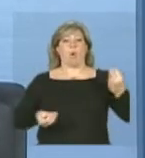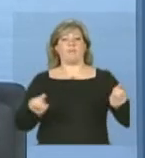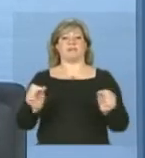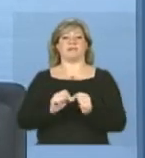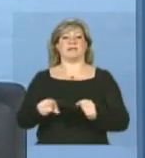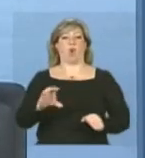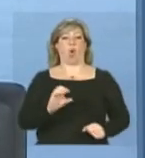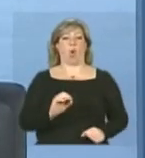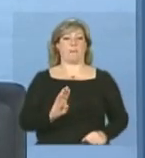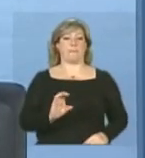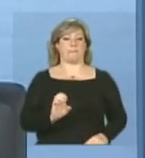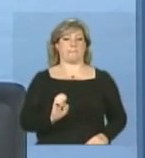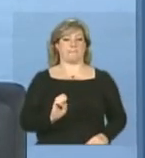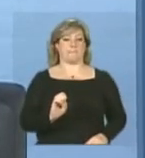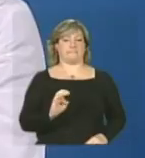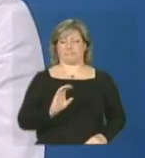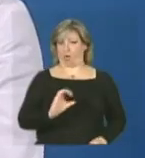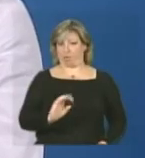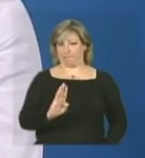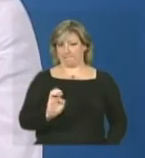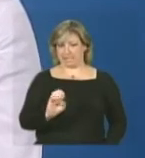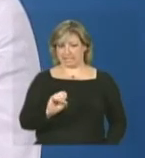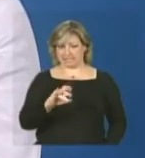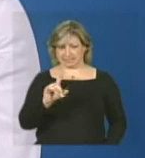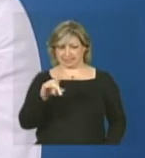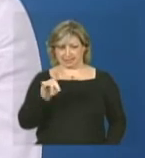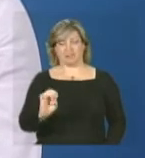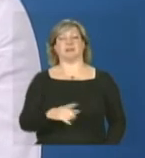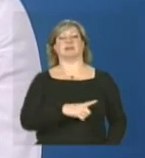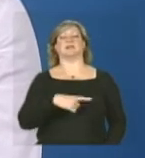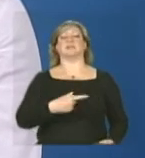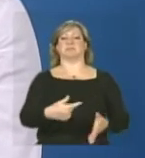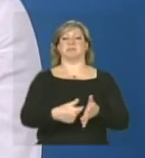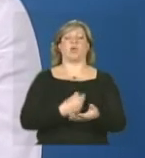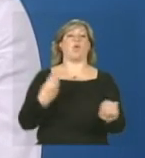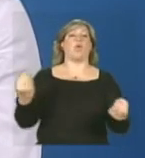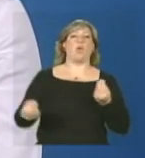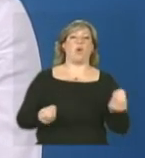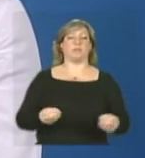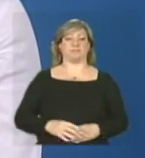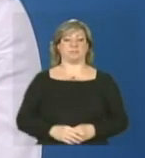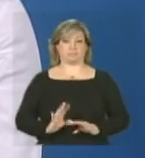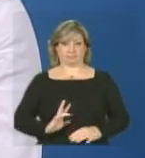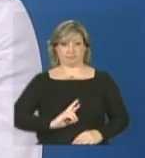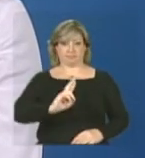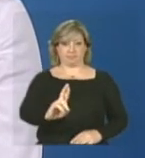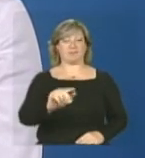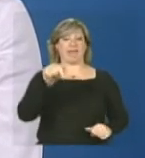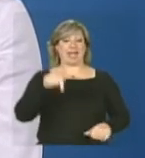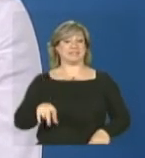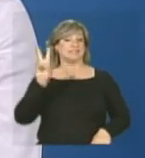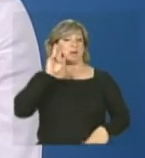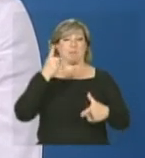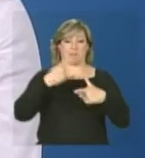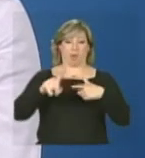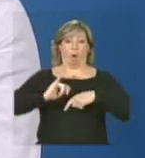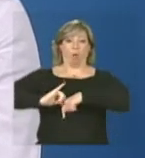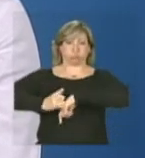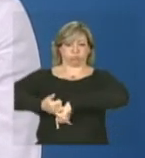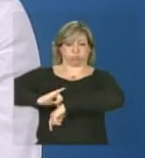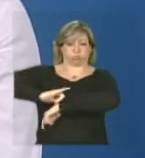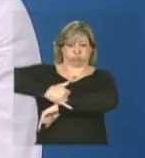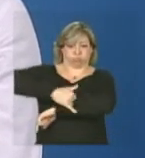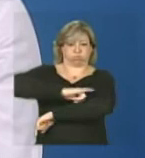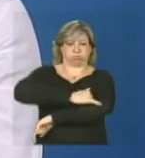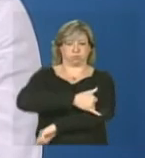uma pergunta importante, o Cristiano, né, que enviou a pergunta. Então, Cristiano, a questão da obesidade, ela já vem sendo